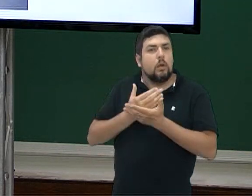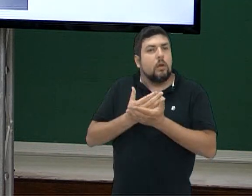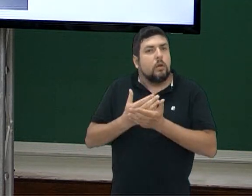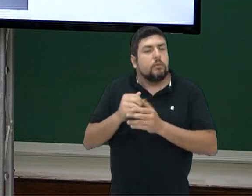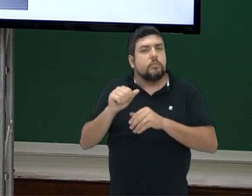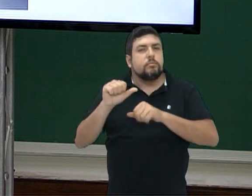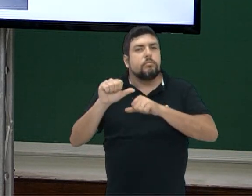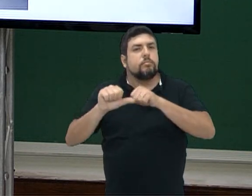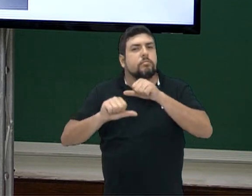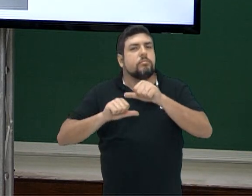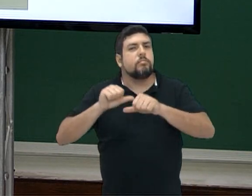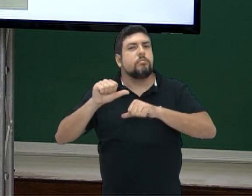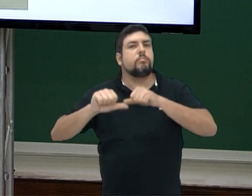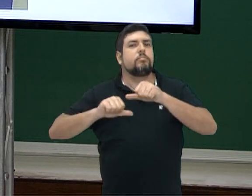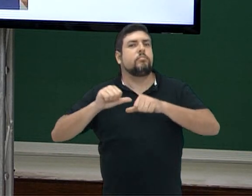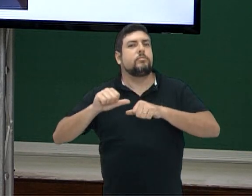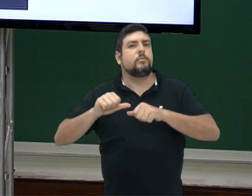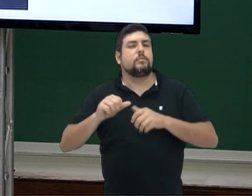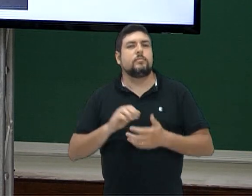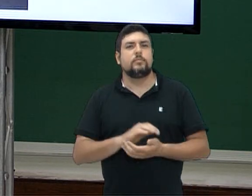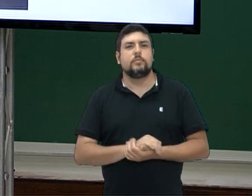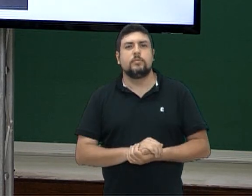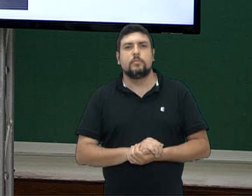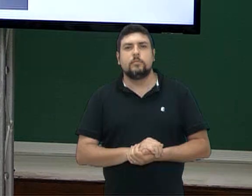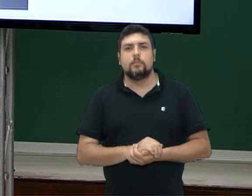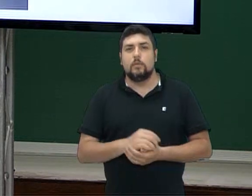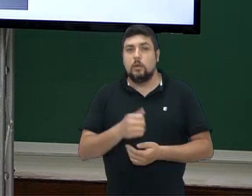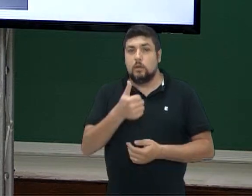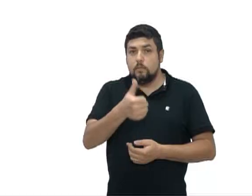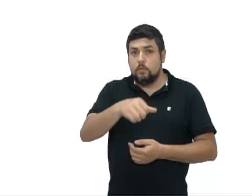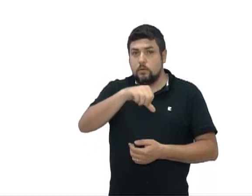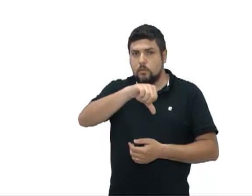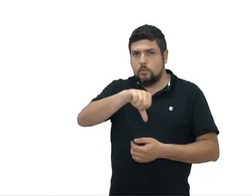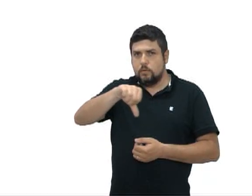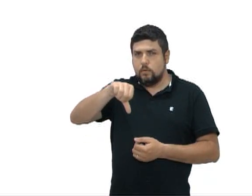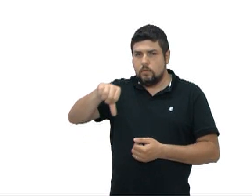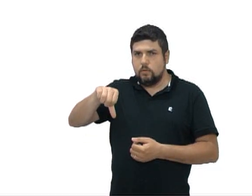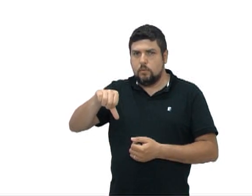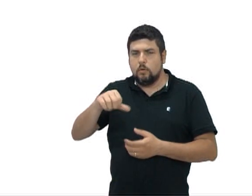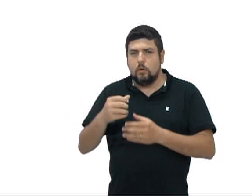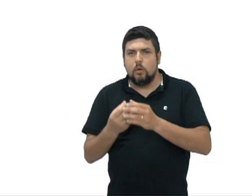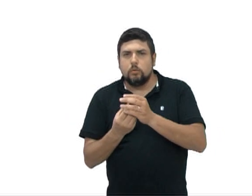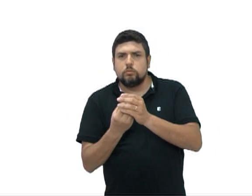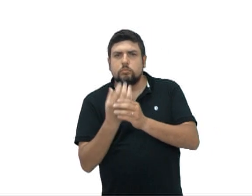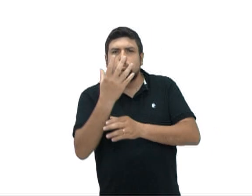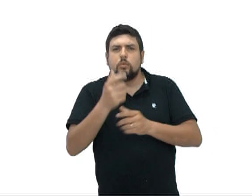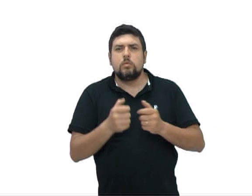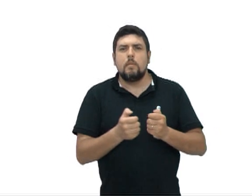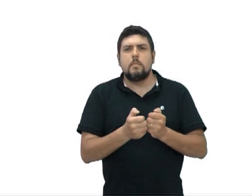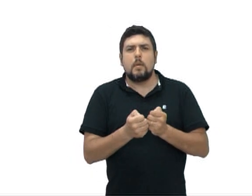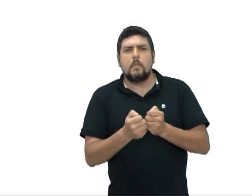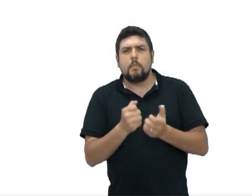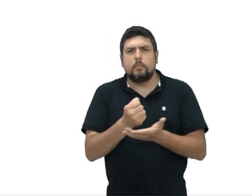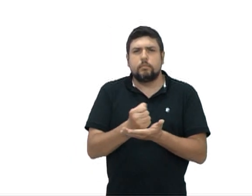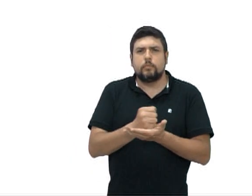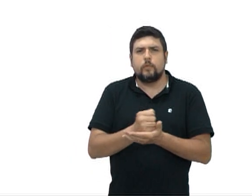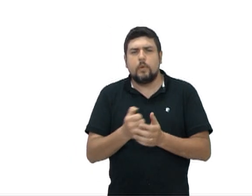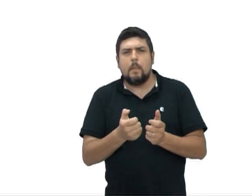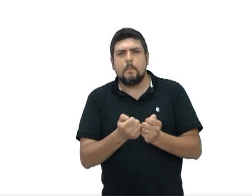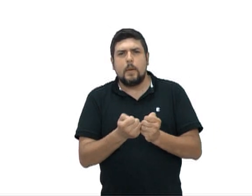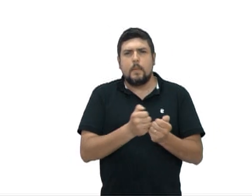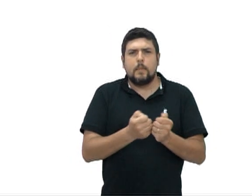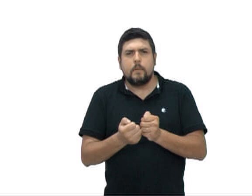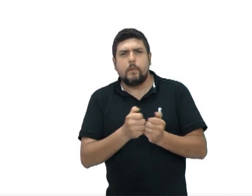ser limpada. Em 1999 é lançado o jogo de videogame Tony Hawk's Pro Skater, que